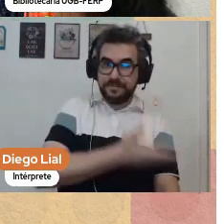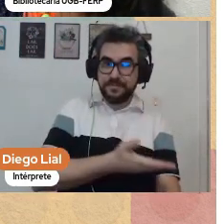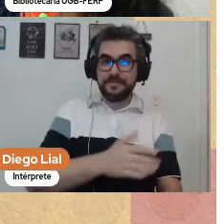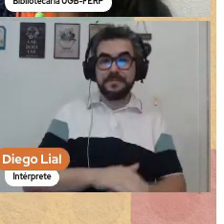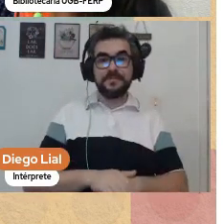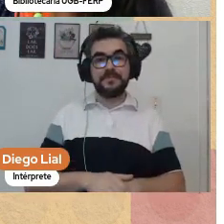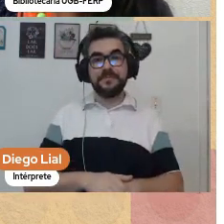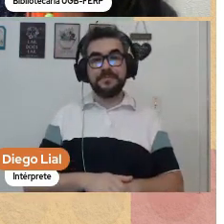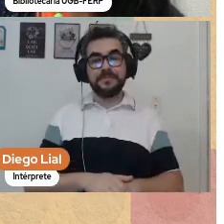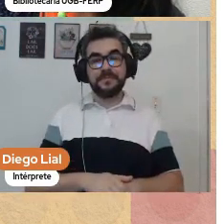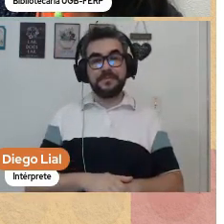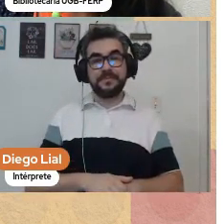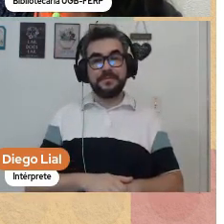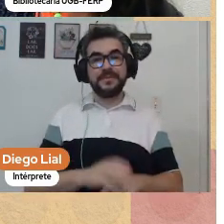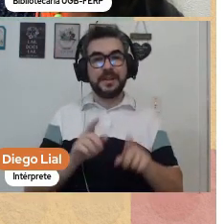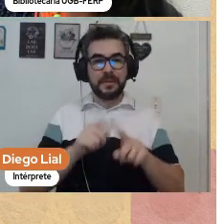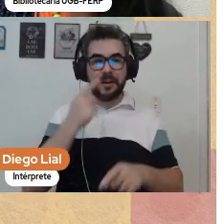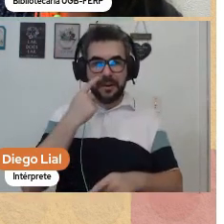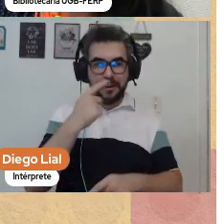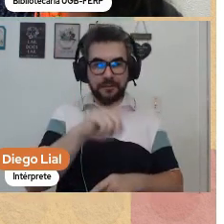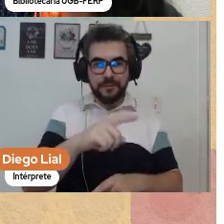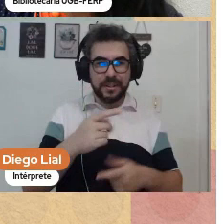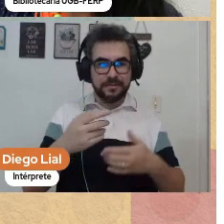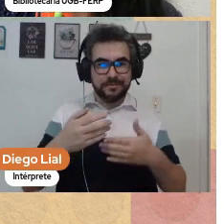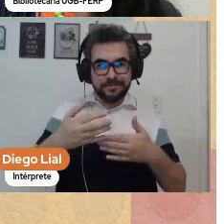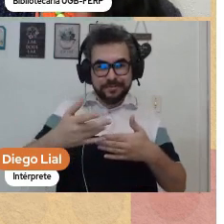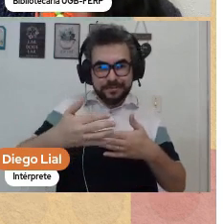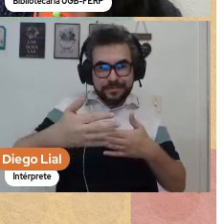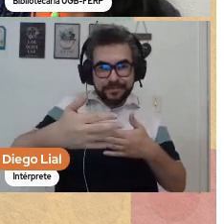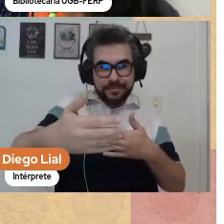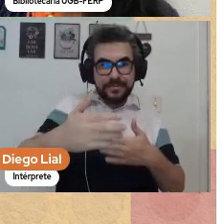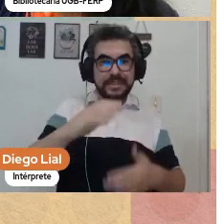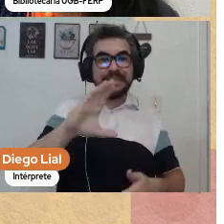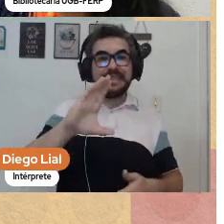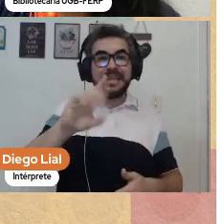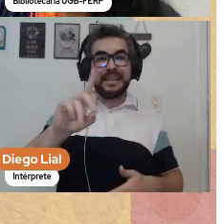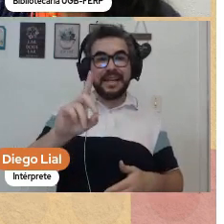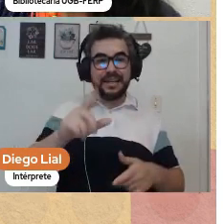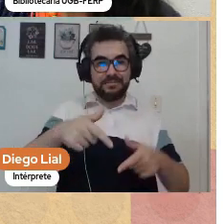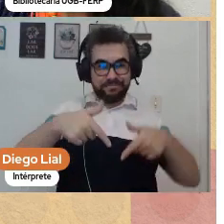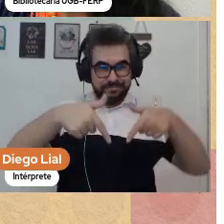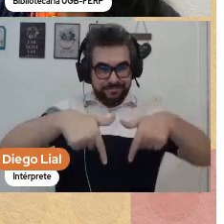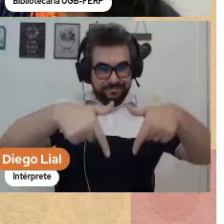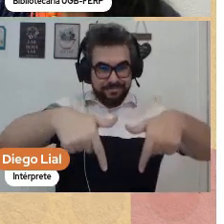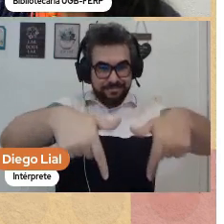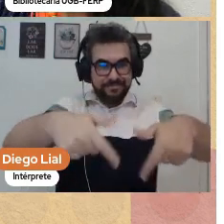e os CDs correspondendo também ao acervo sonoro. Muito obrigada.